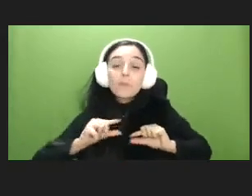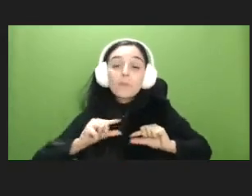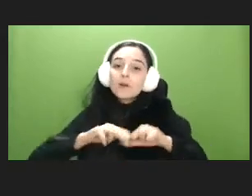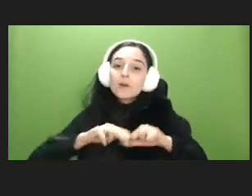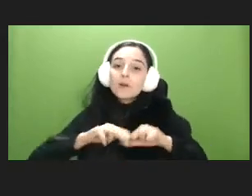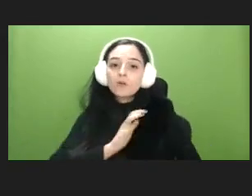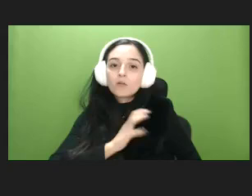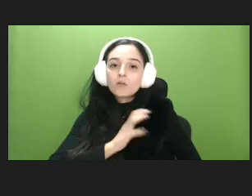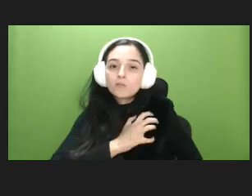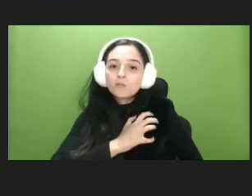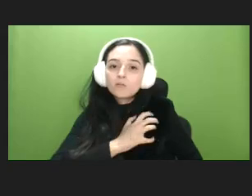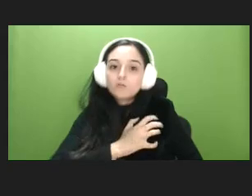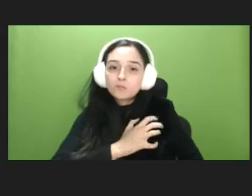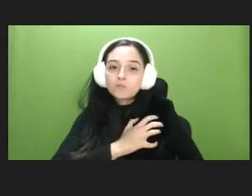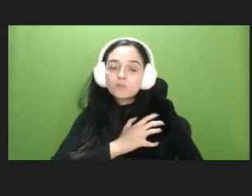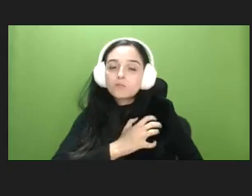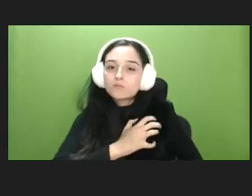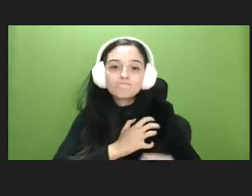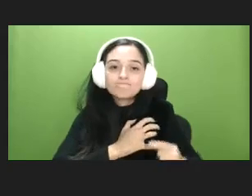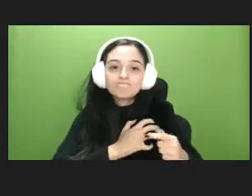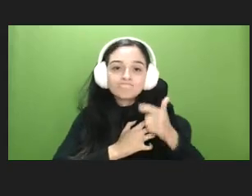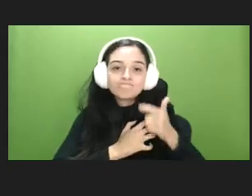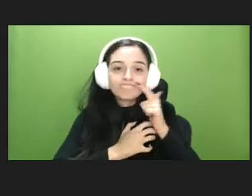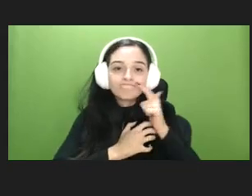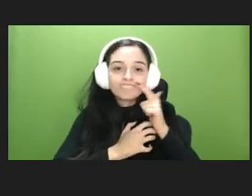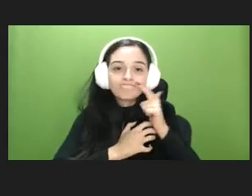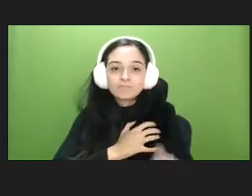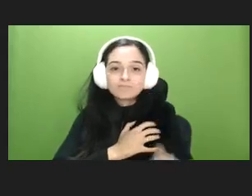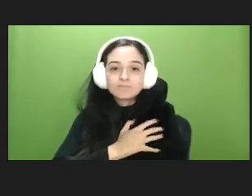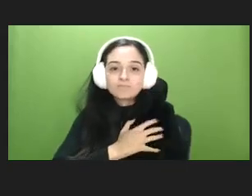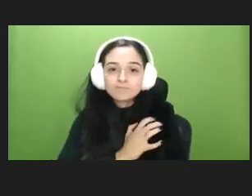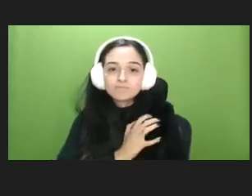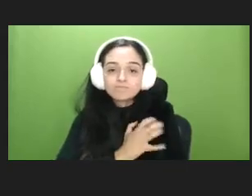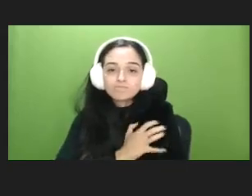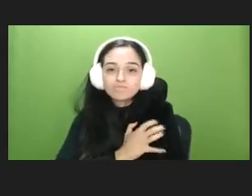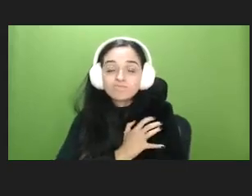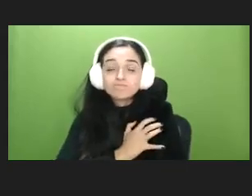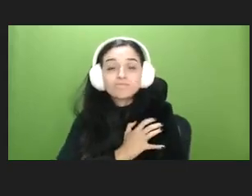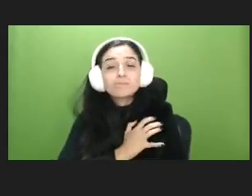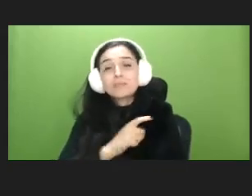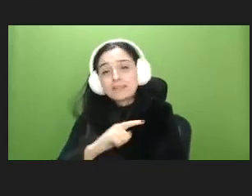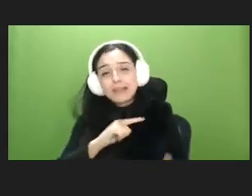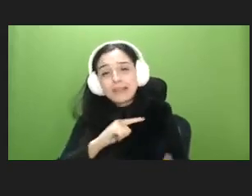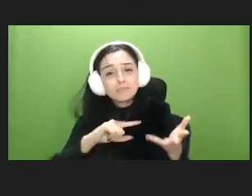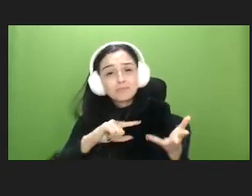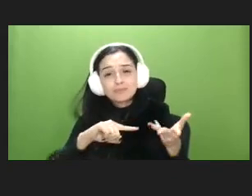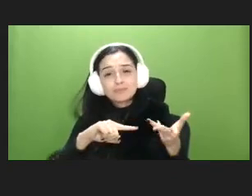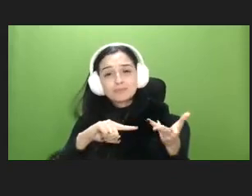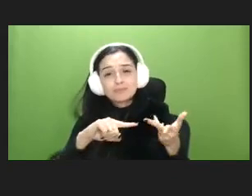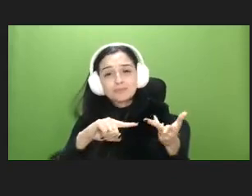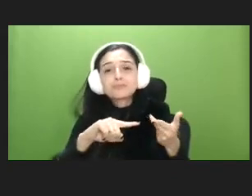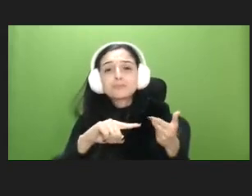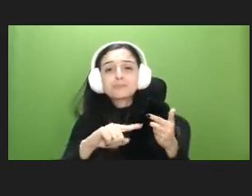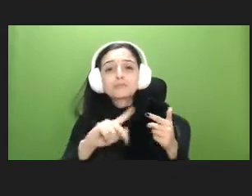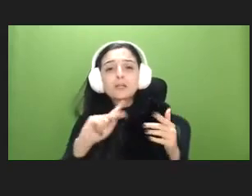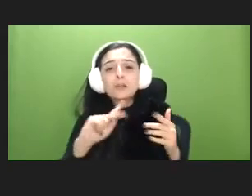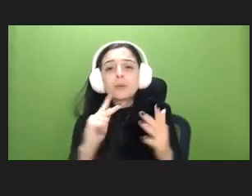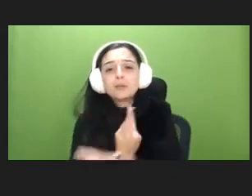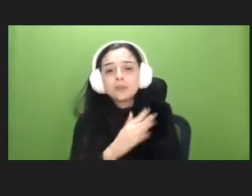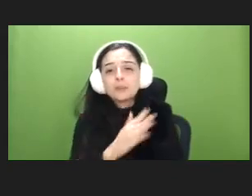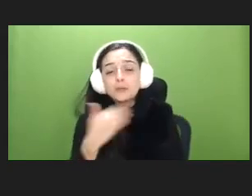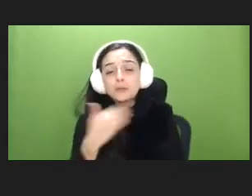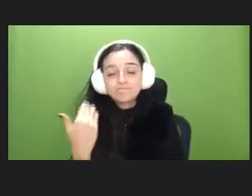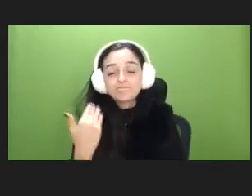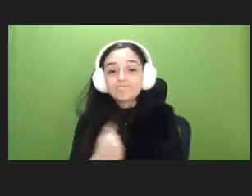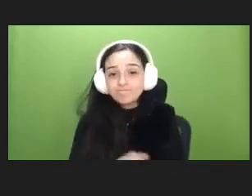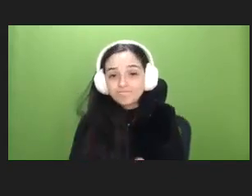um infarto do miocárdio. Ele causa morte por vários motivos, mas um dos mais frequentes é porque